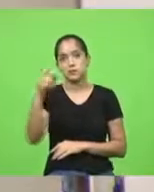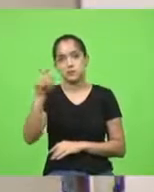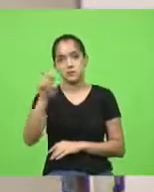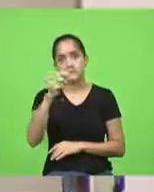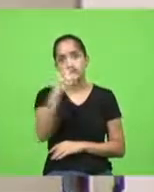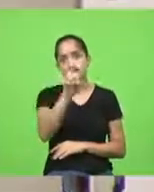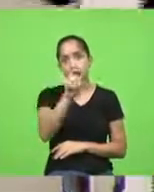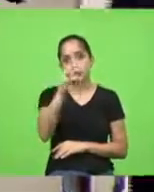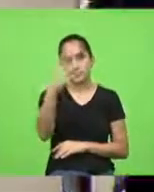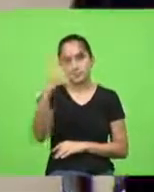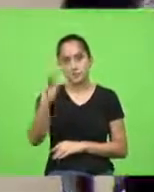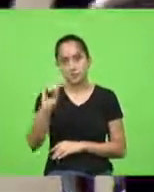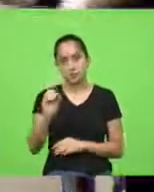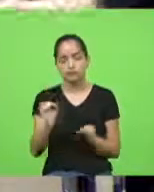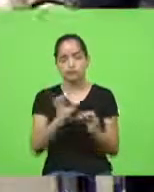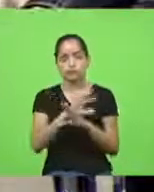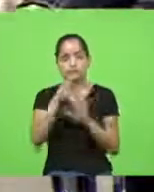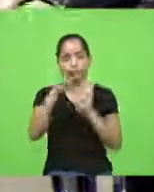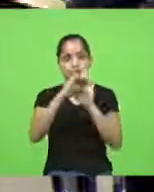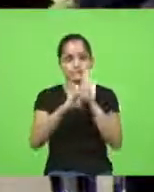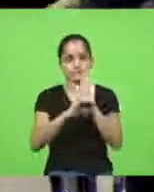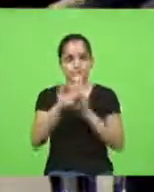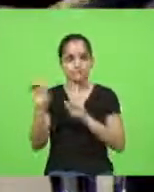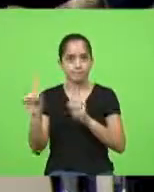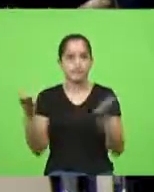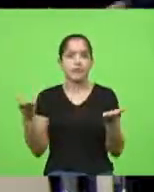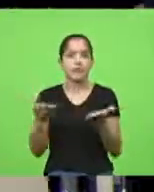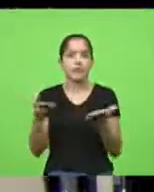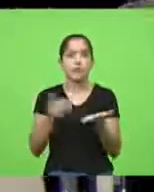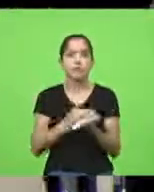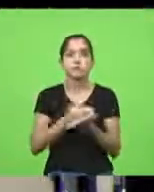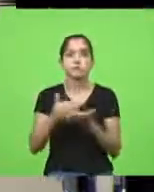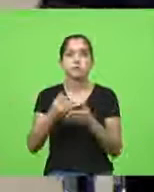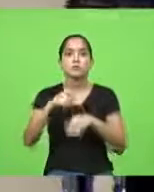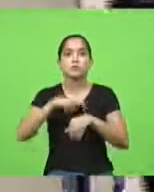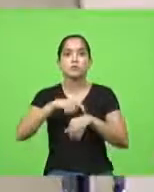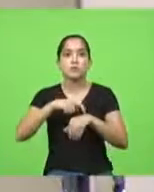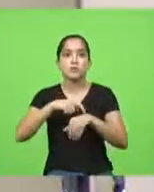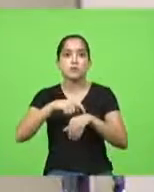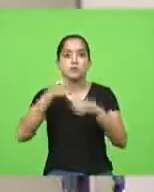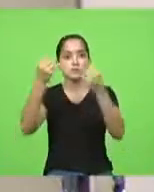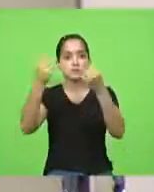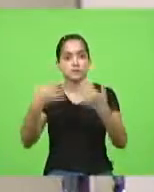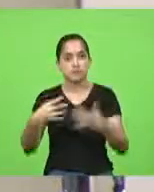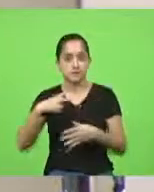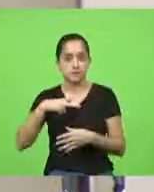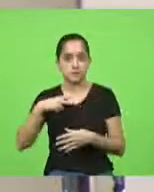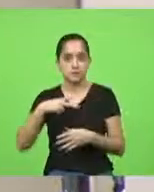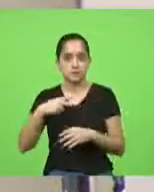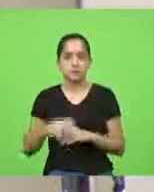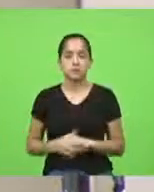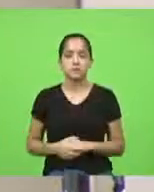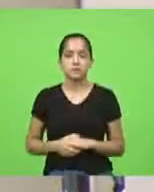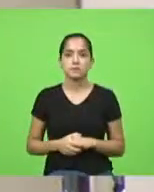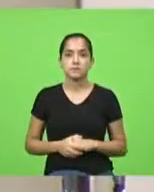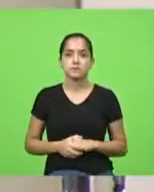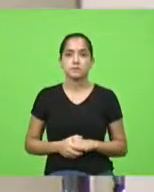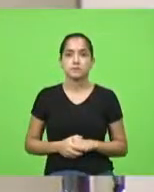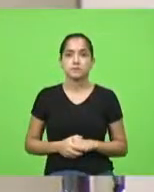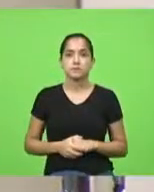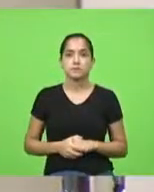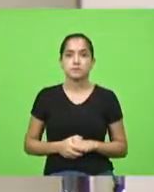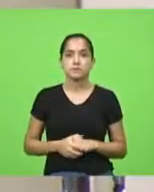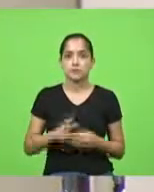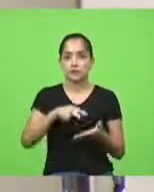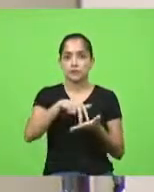540. Fim da ordem do dia. Passamos para as explicações pessoais. Fará uso